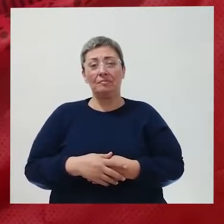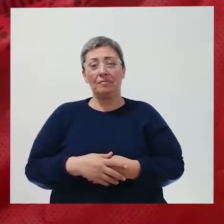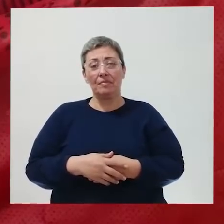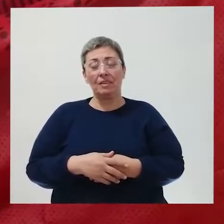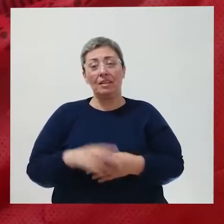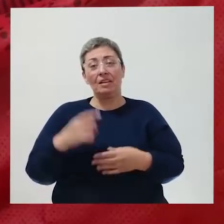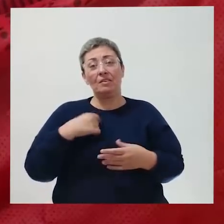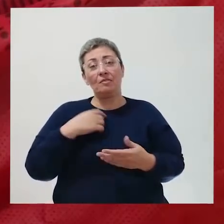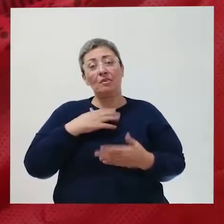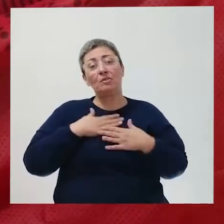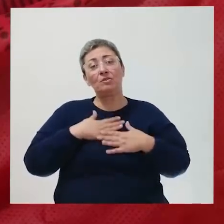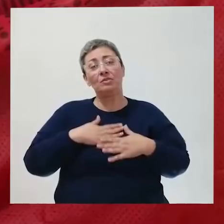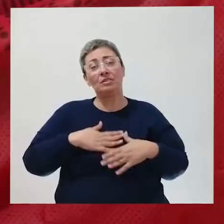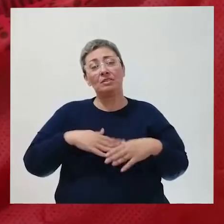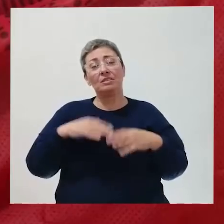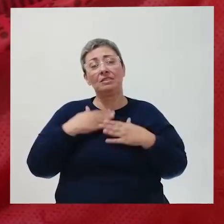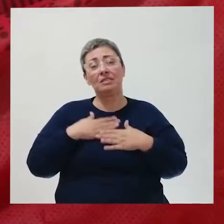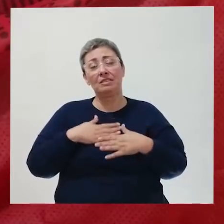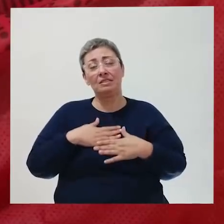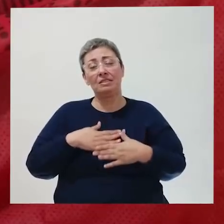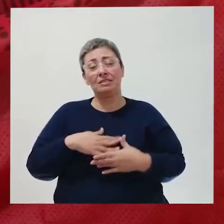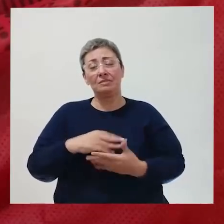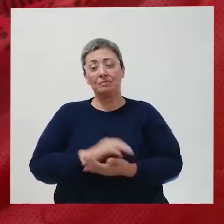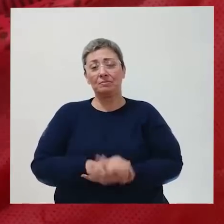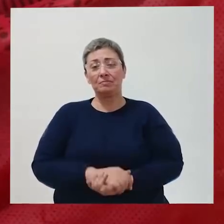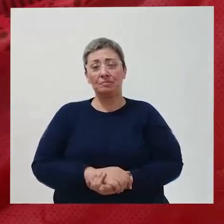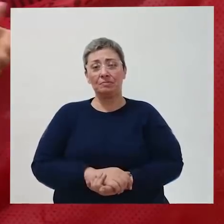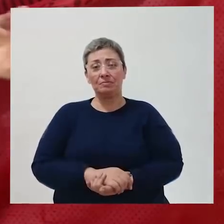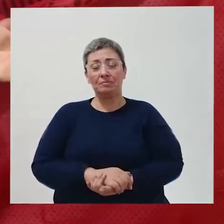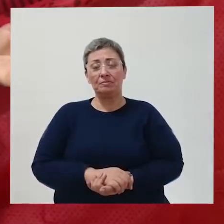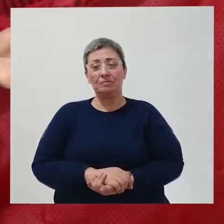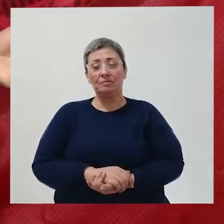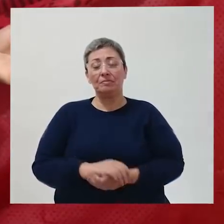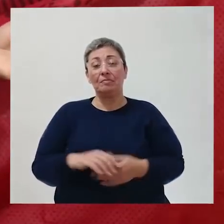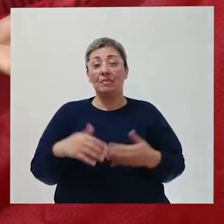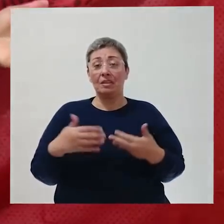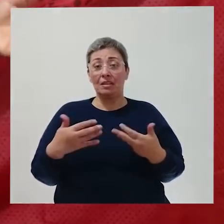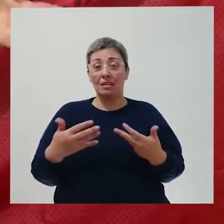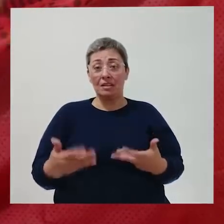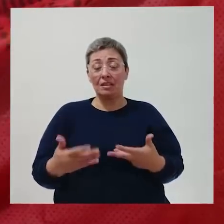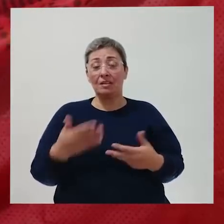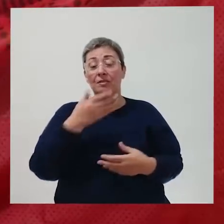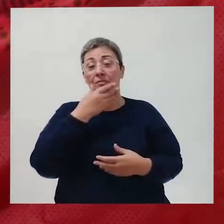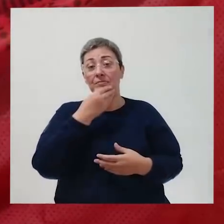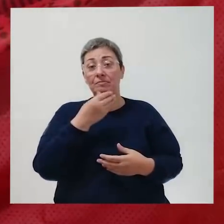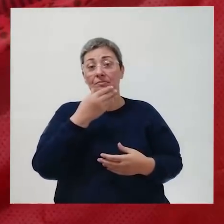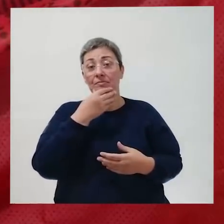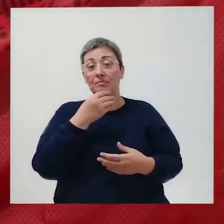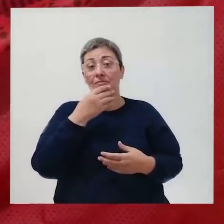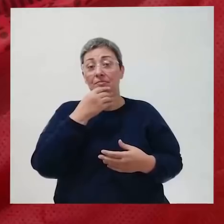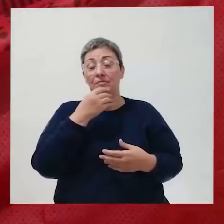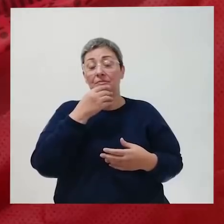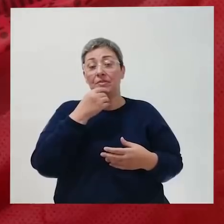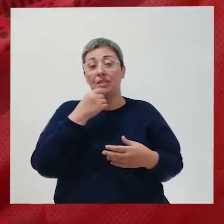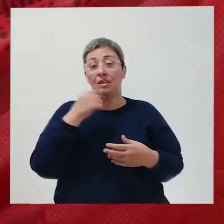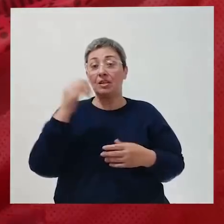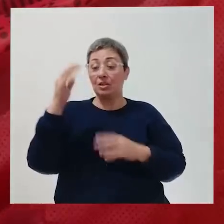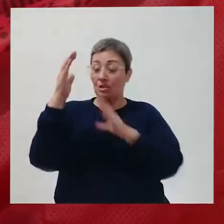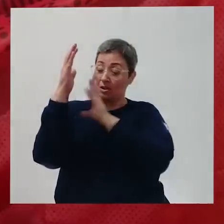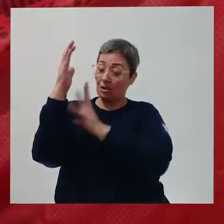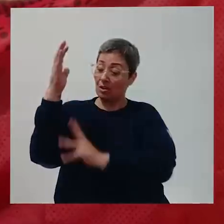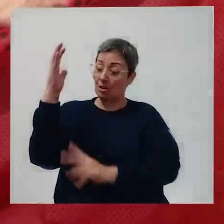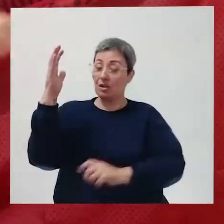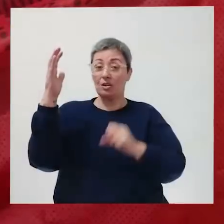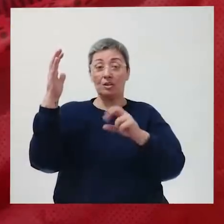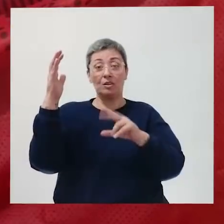Eu vou descansar um pouco. E assim aquele homem, à sombra daquela